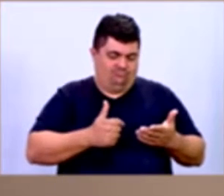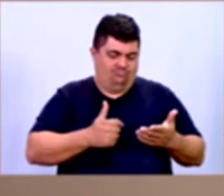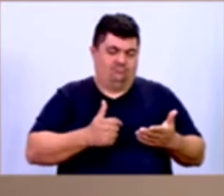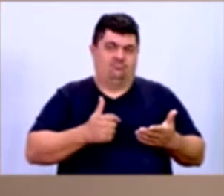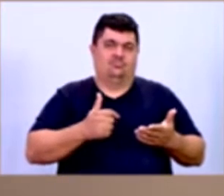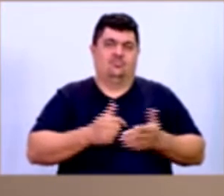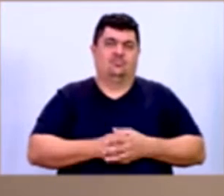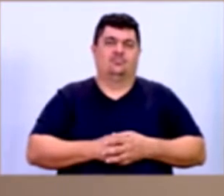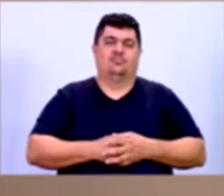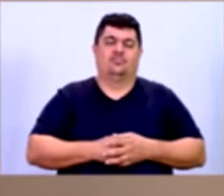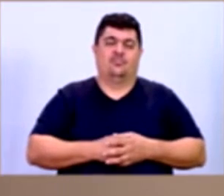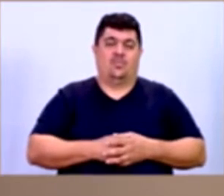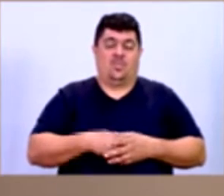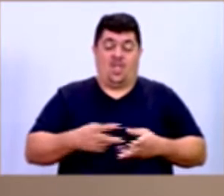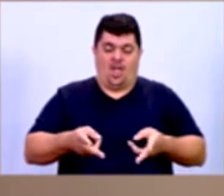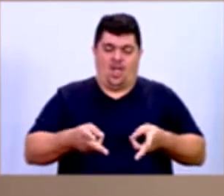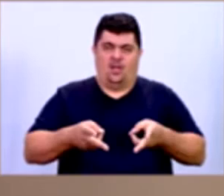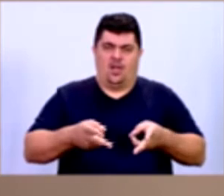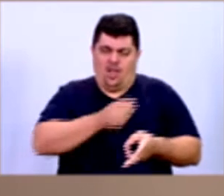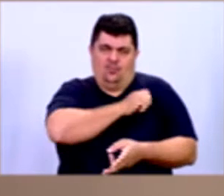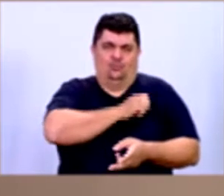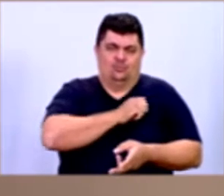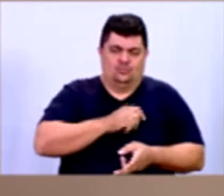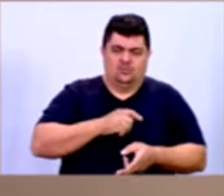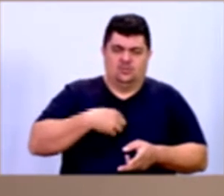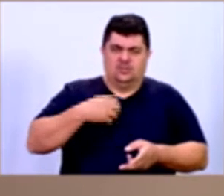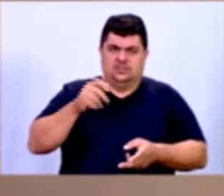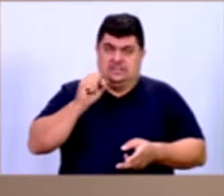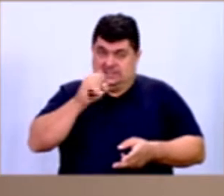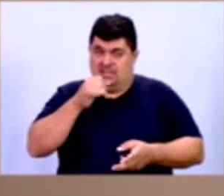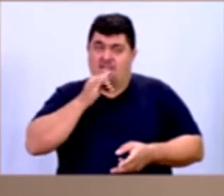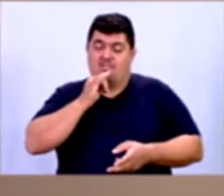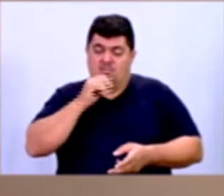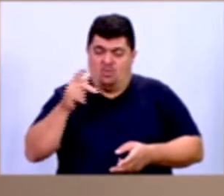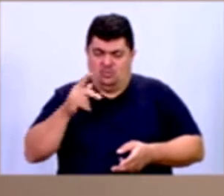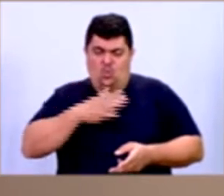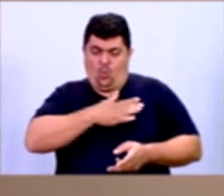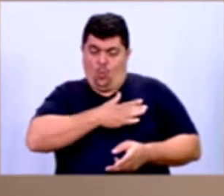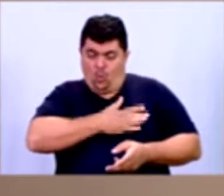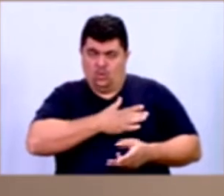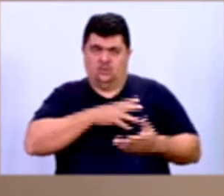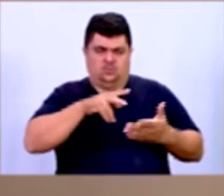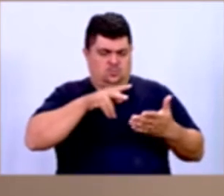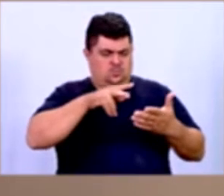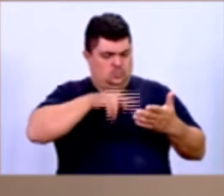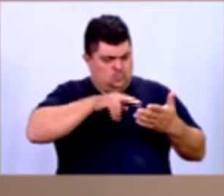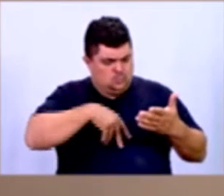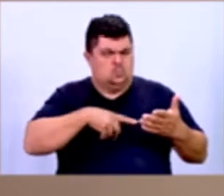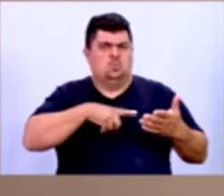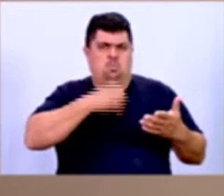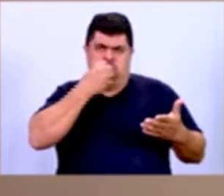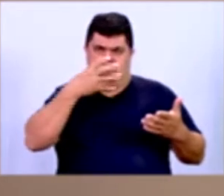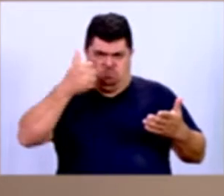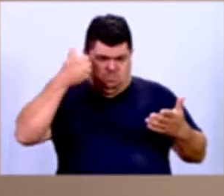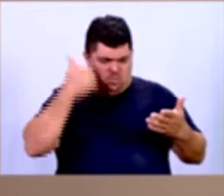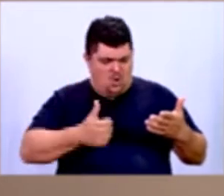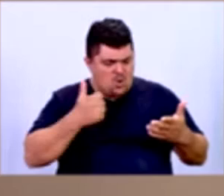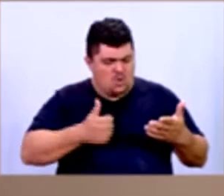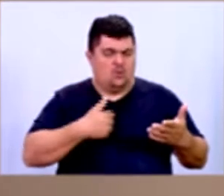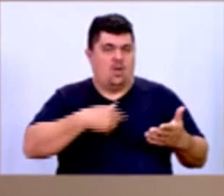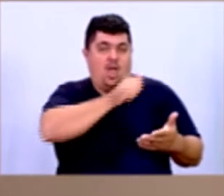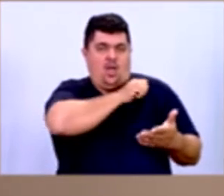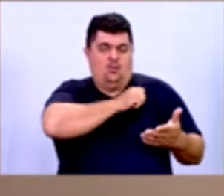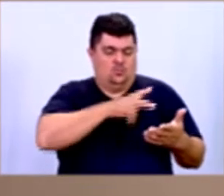esses alunos percebam a importância da leitura. É a partir desse livro didático utilizado no dia a dia que faz com que o professor